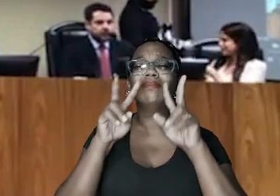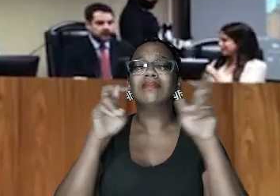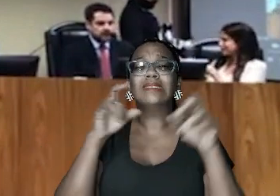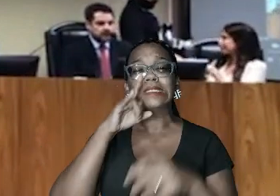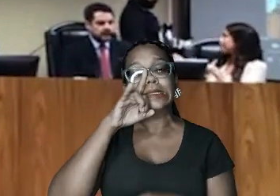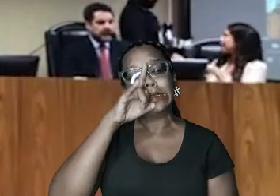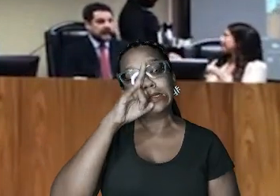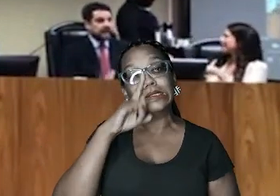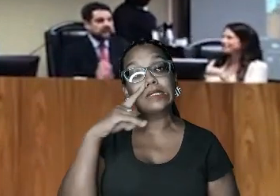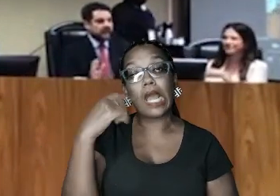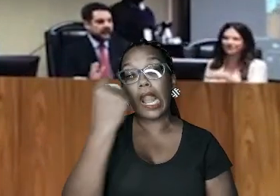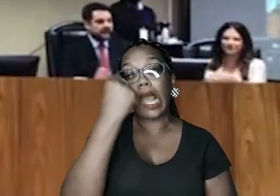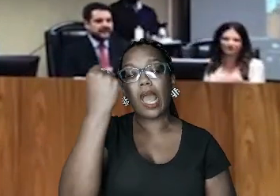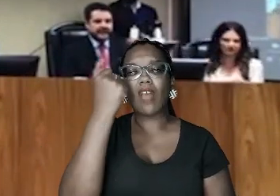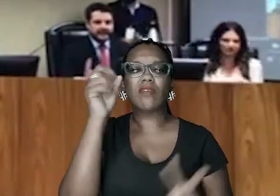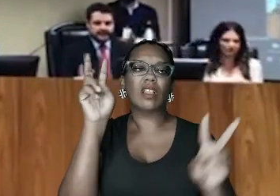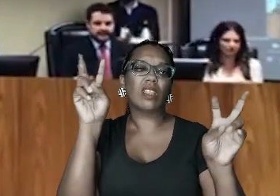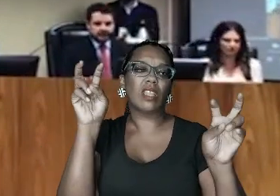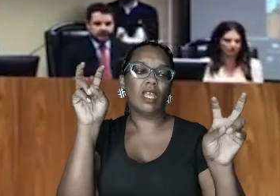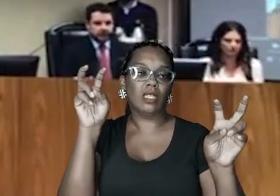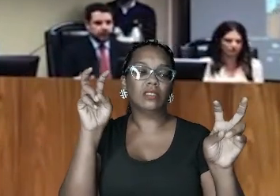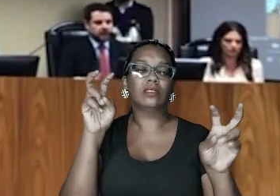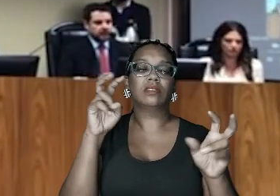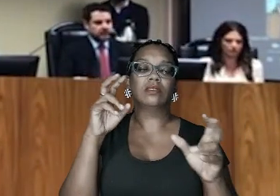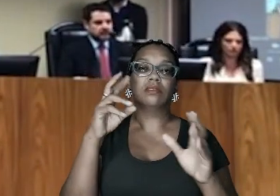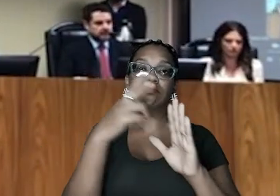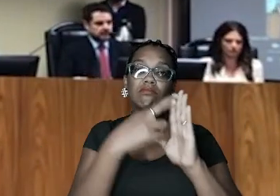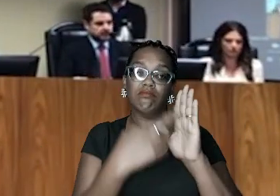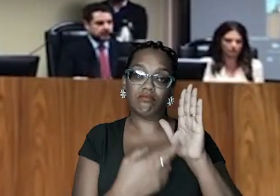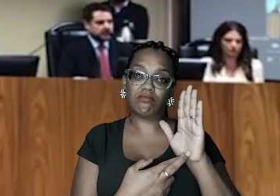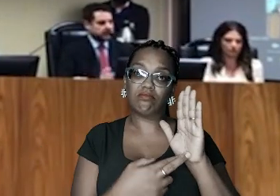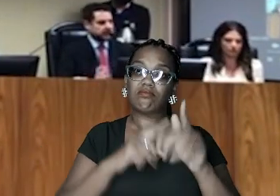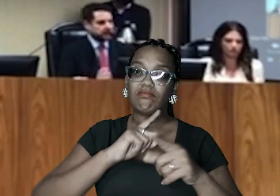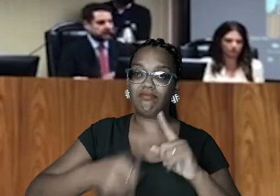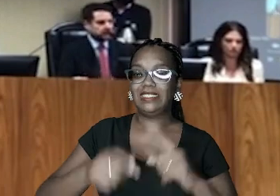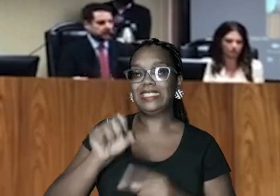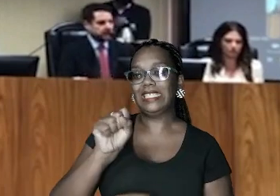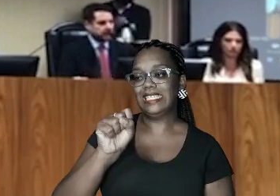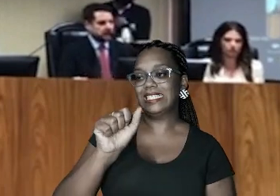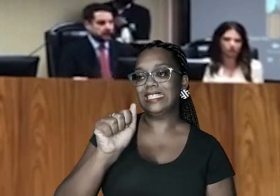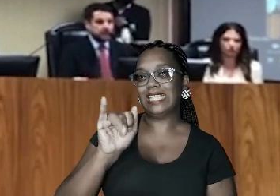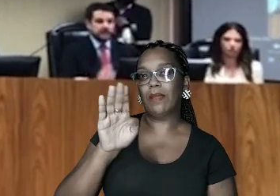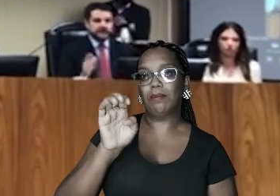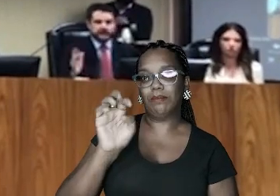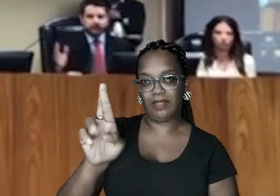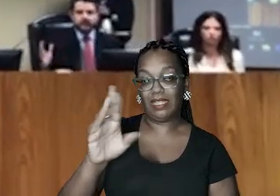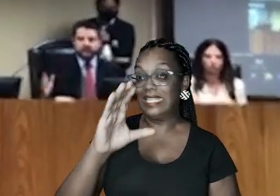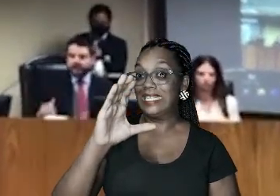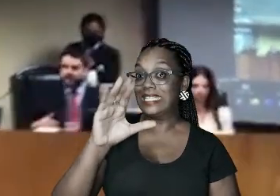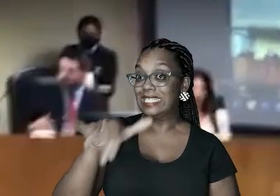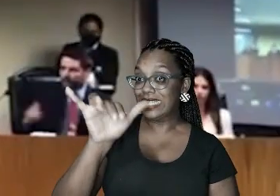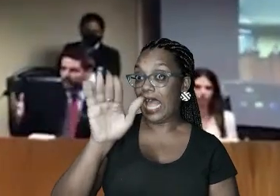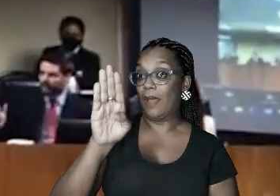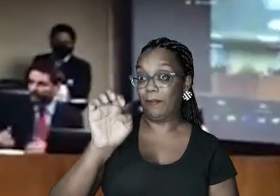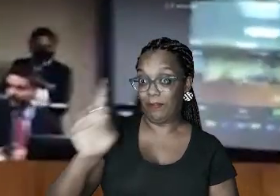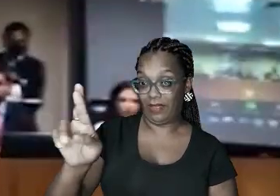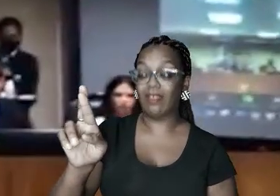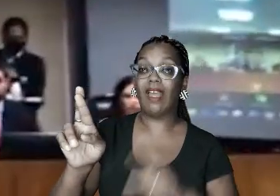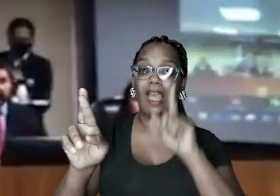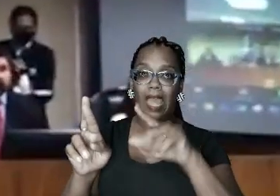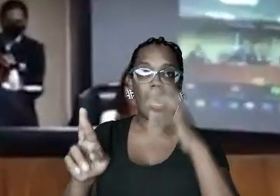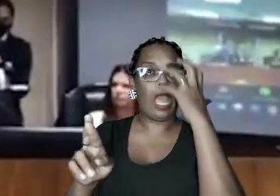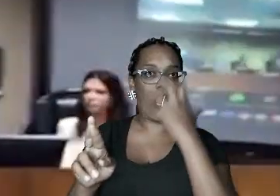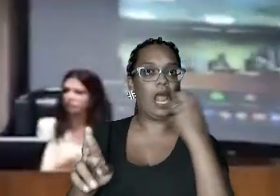seja qual for a gravidade em tese de alguma coisa no regime político então insider tradeing por exemplo é um